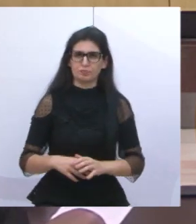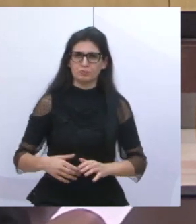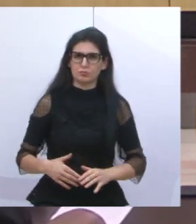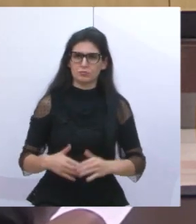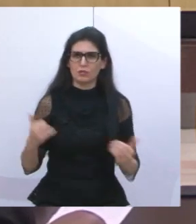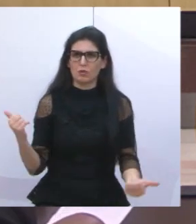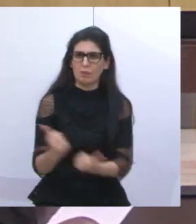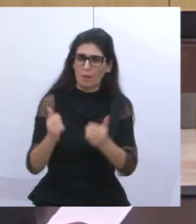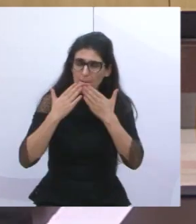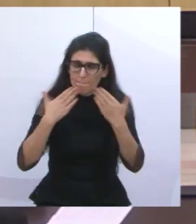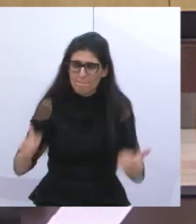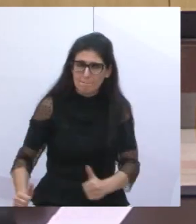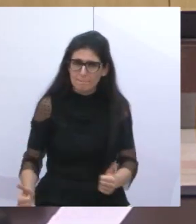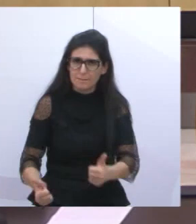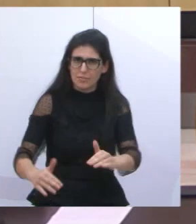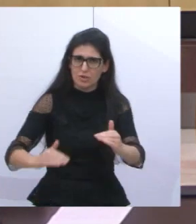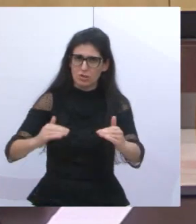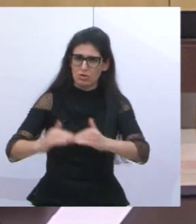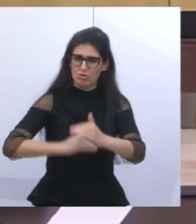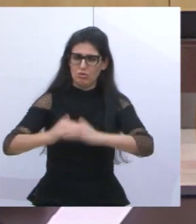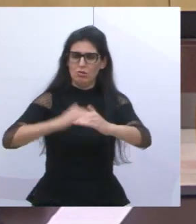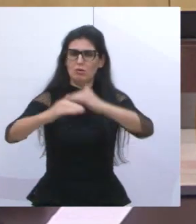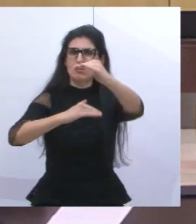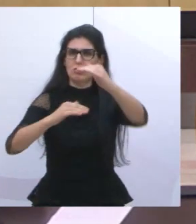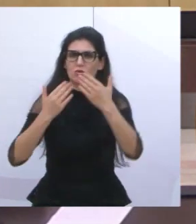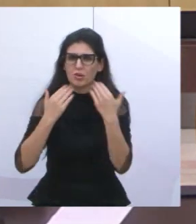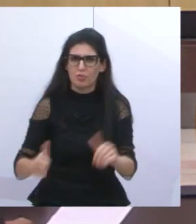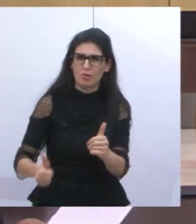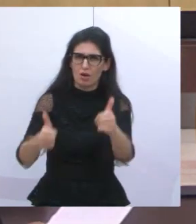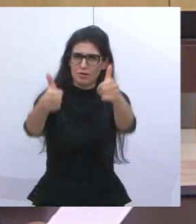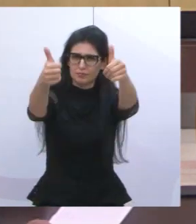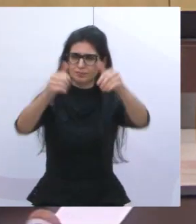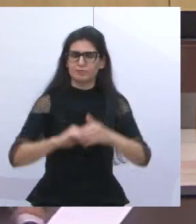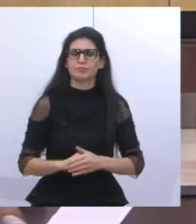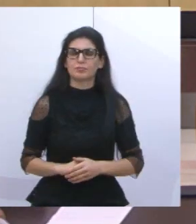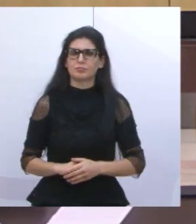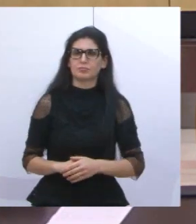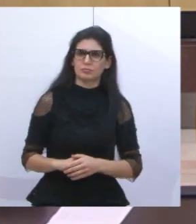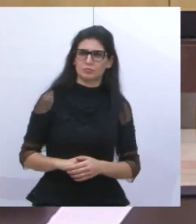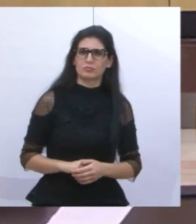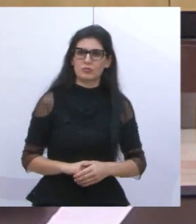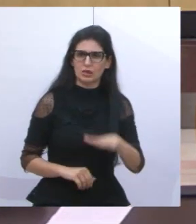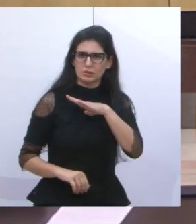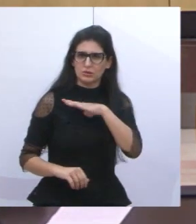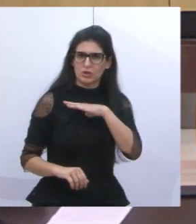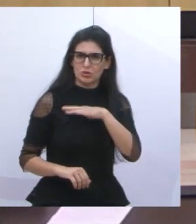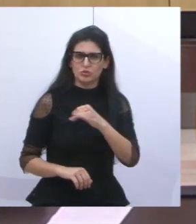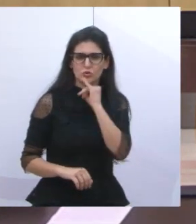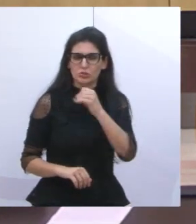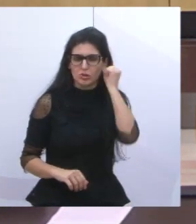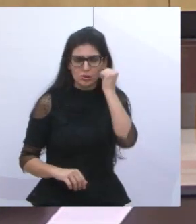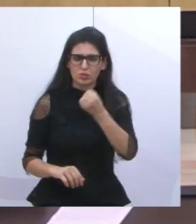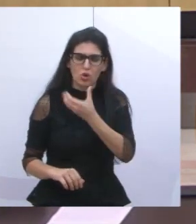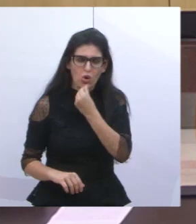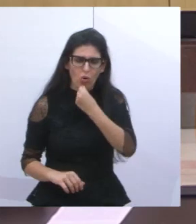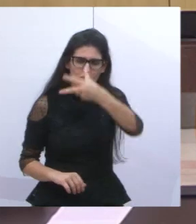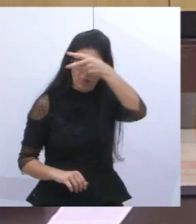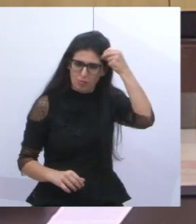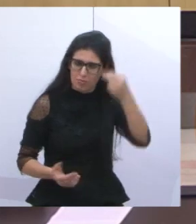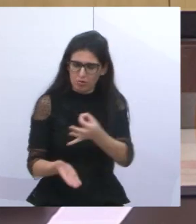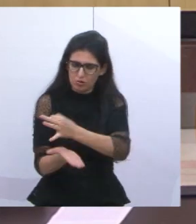Municipal de Melhoramentos e dá outras providências. Autoria: Prefeito Municipal Isaías José de Santana.